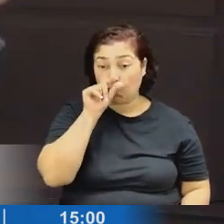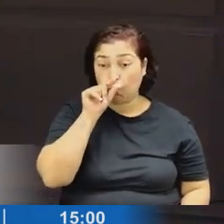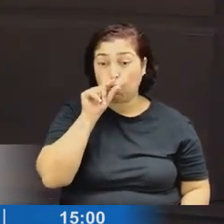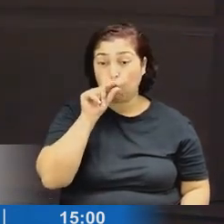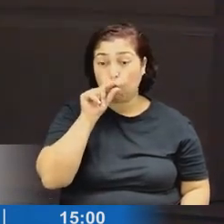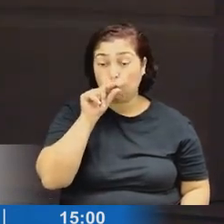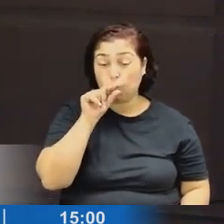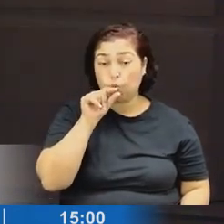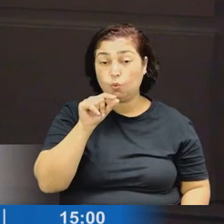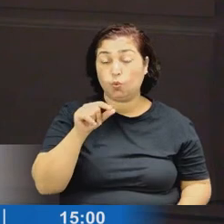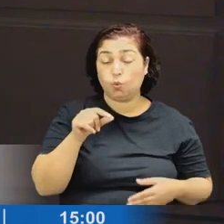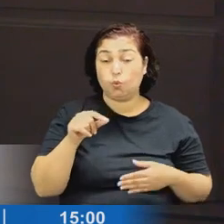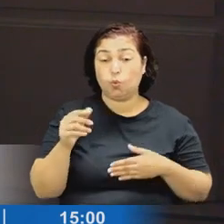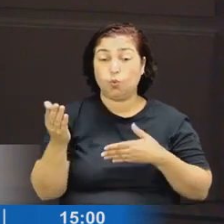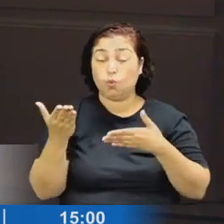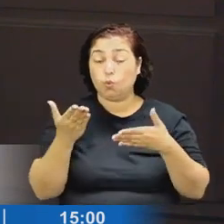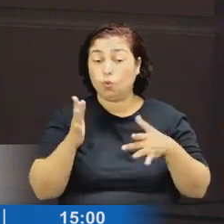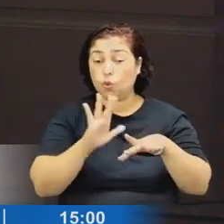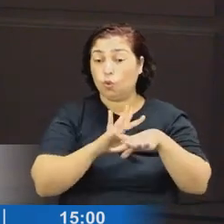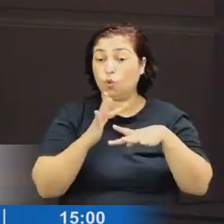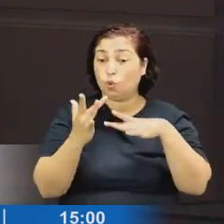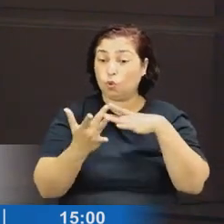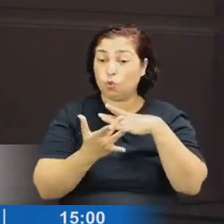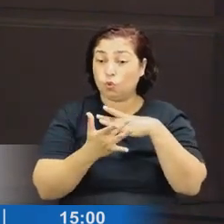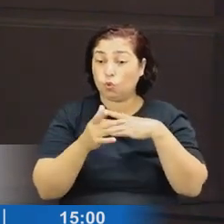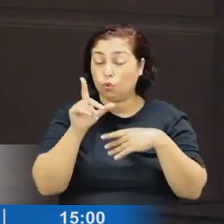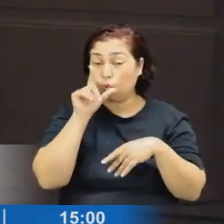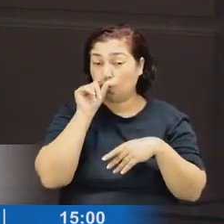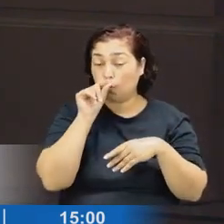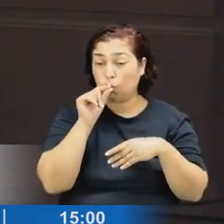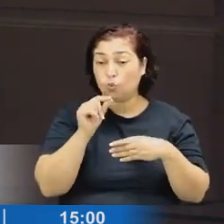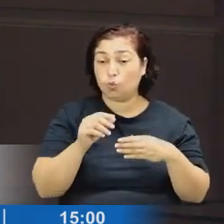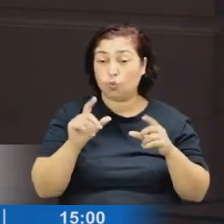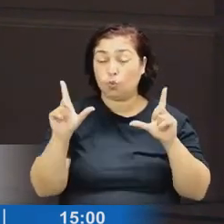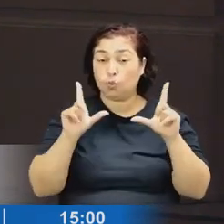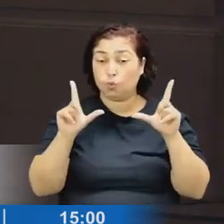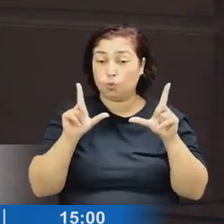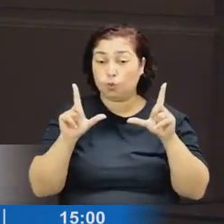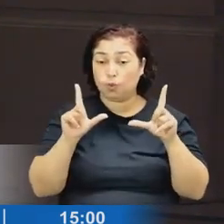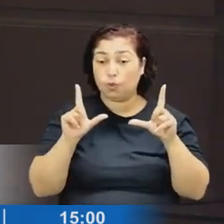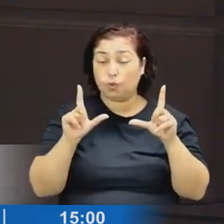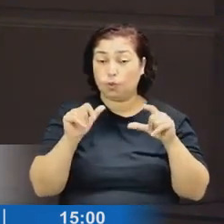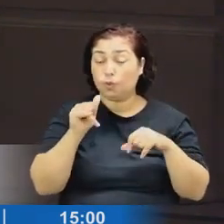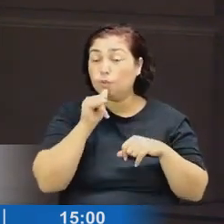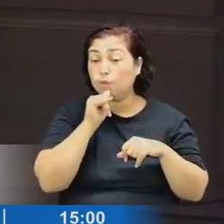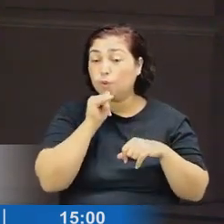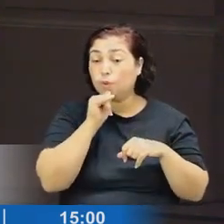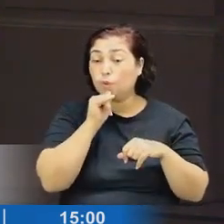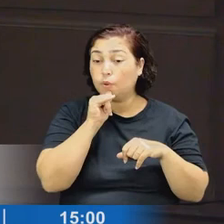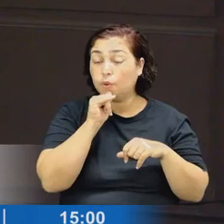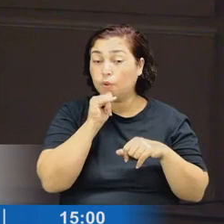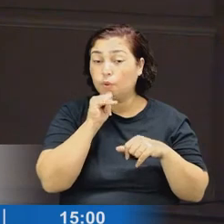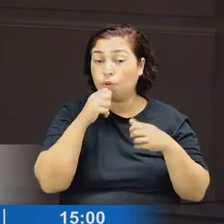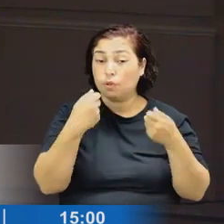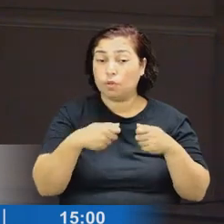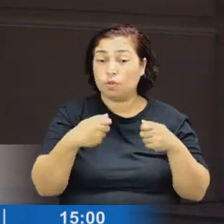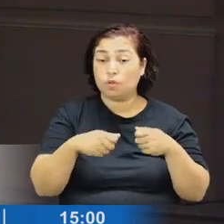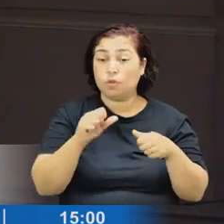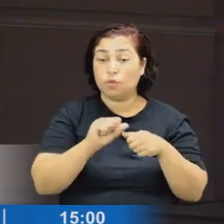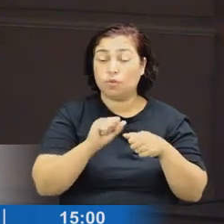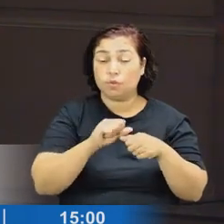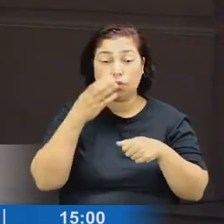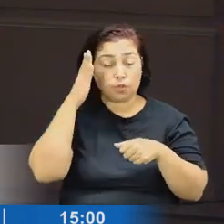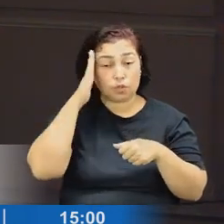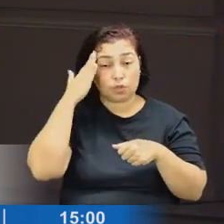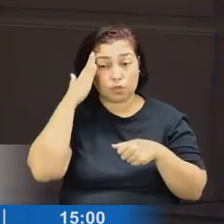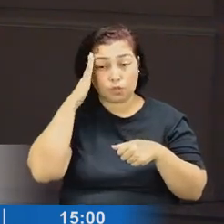usando durante a campanha por exemplo porque que você tem que fazer tem que entender os públicos